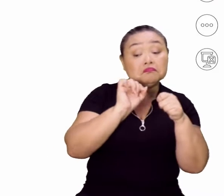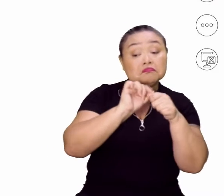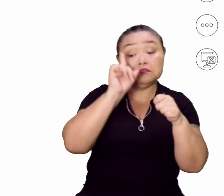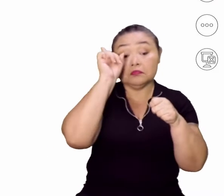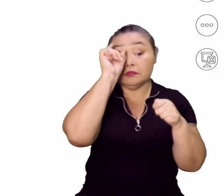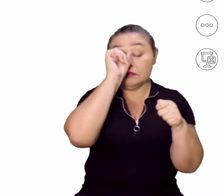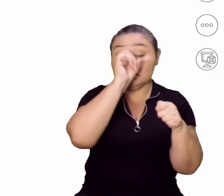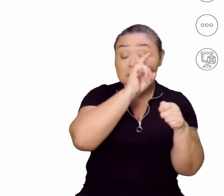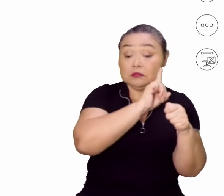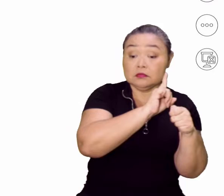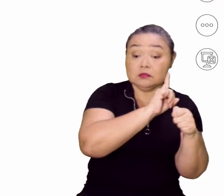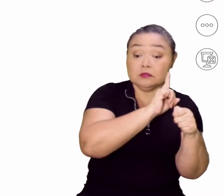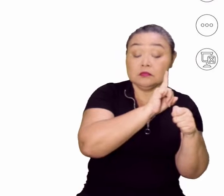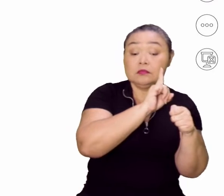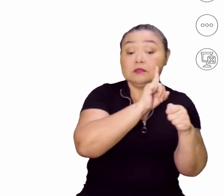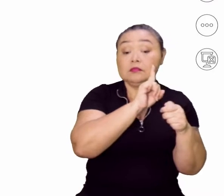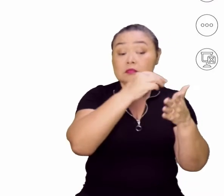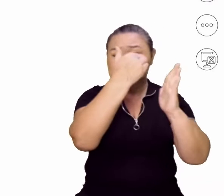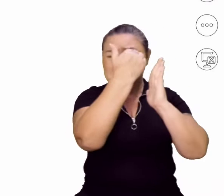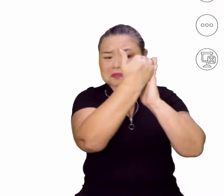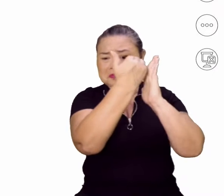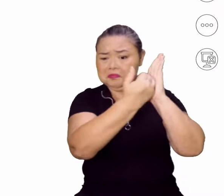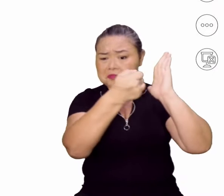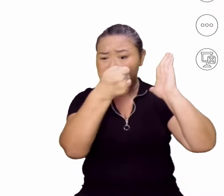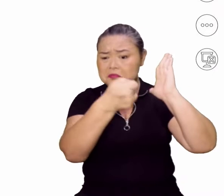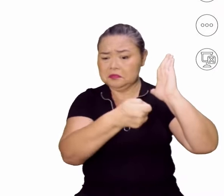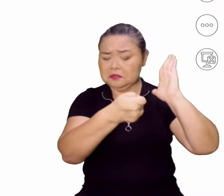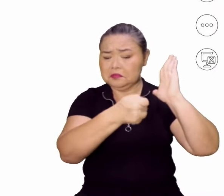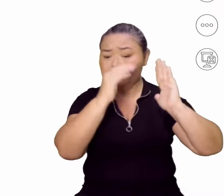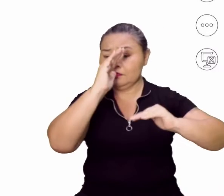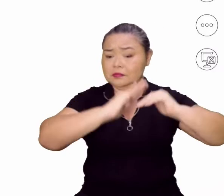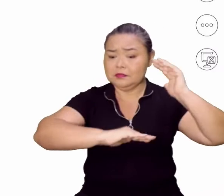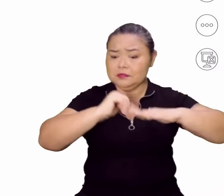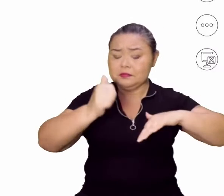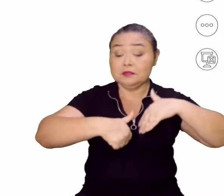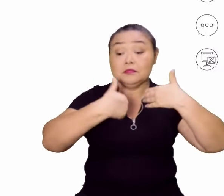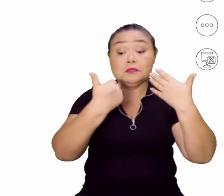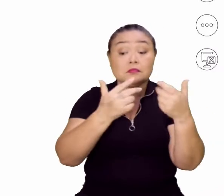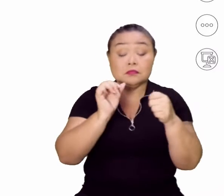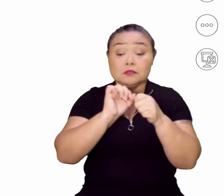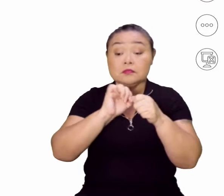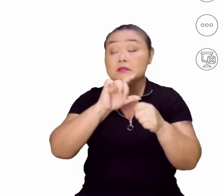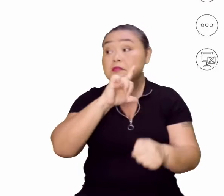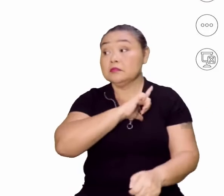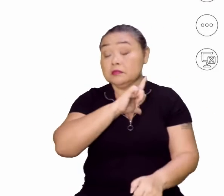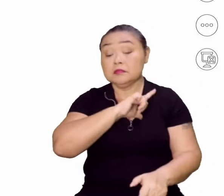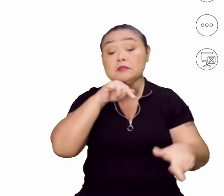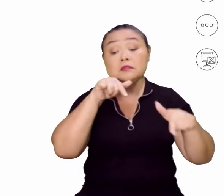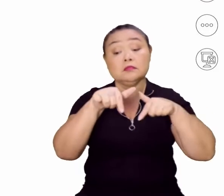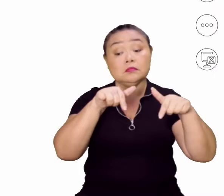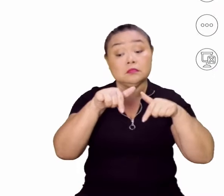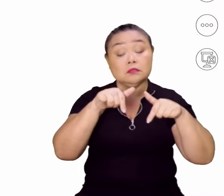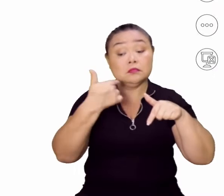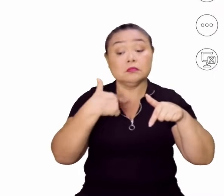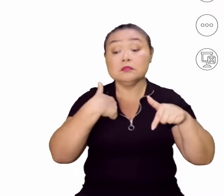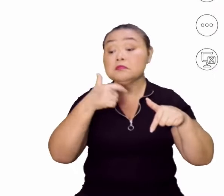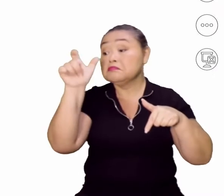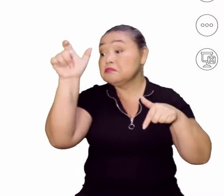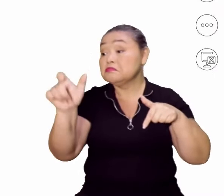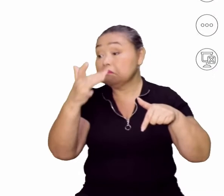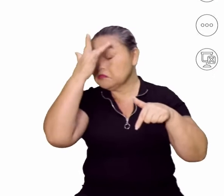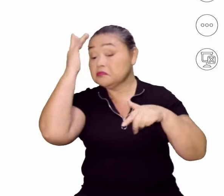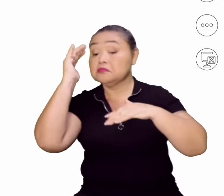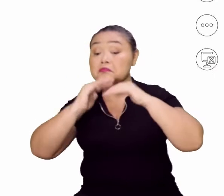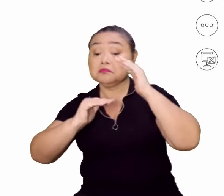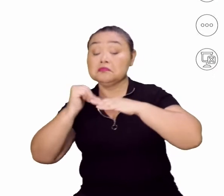mais complexa, né? Porque está exigindo cada vez mais qualificação. Tá? Nós temos muito emprego aí. O que não temos é pessoas